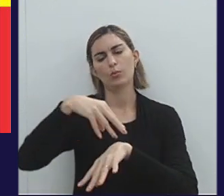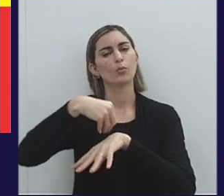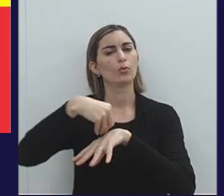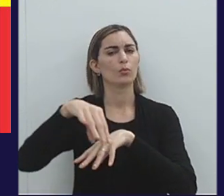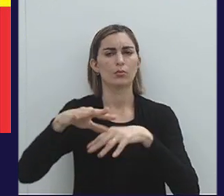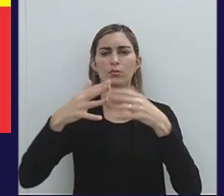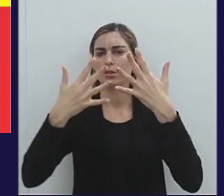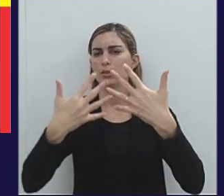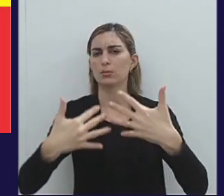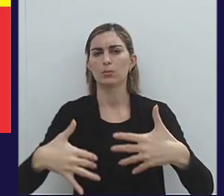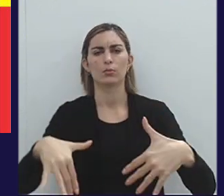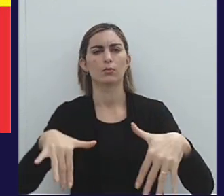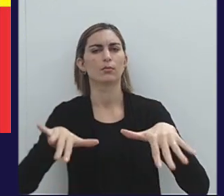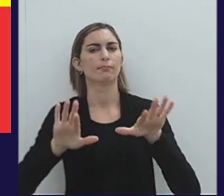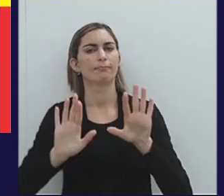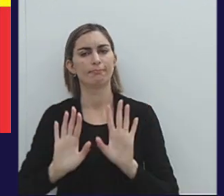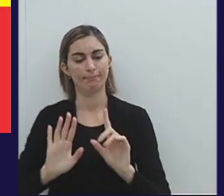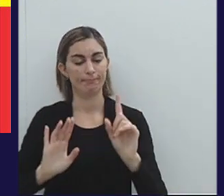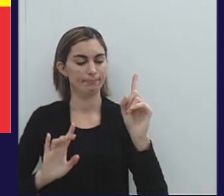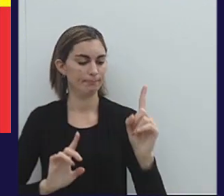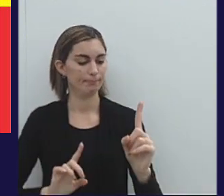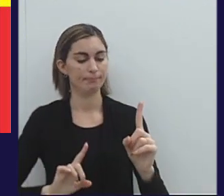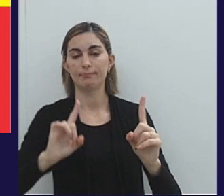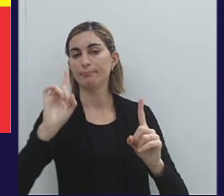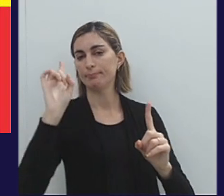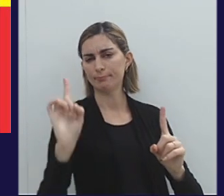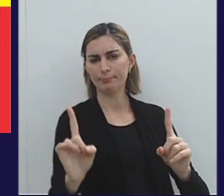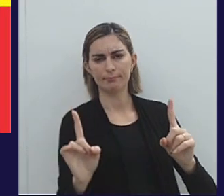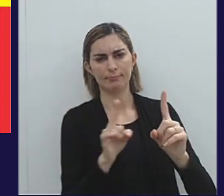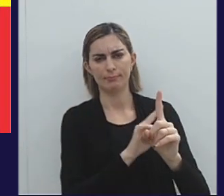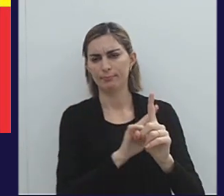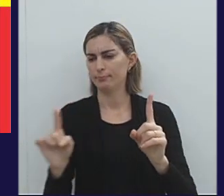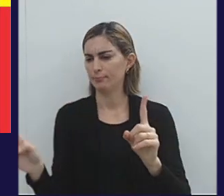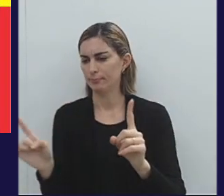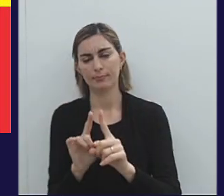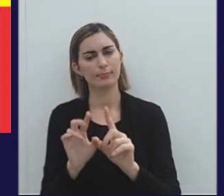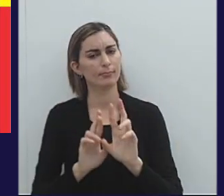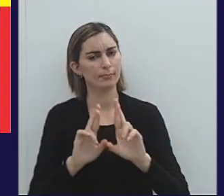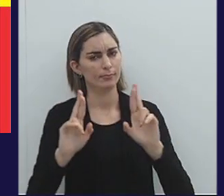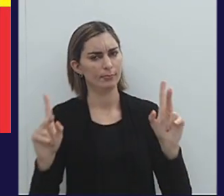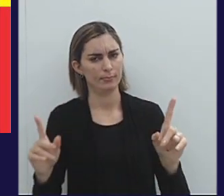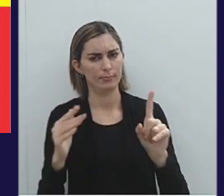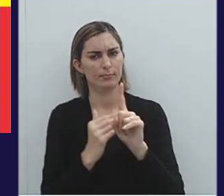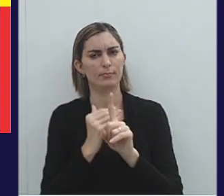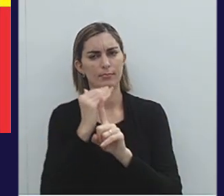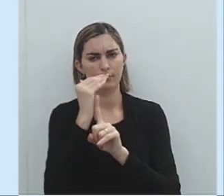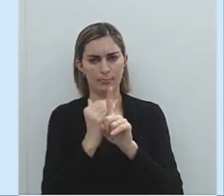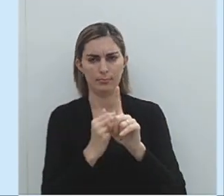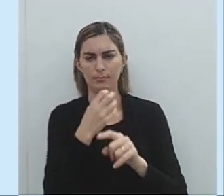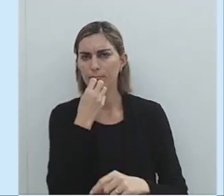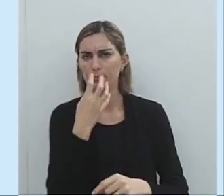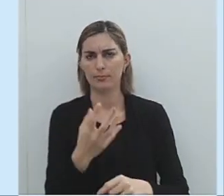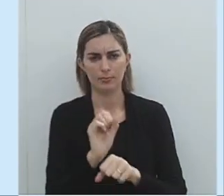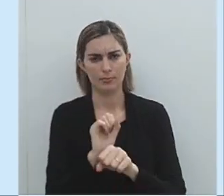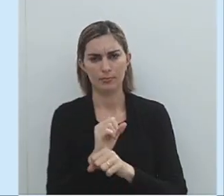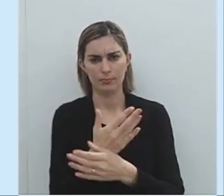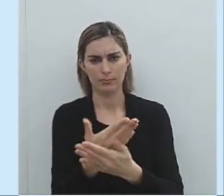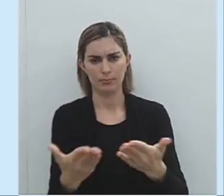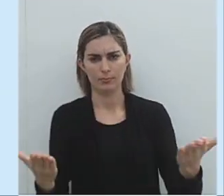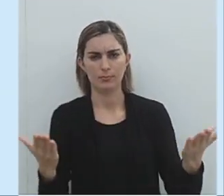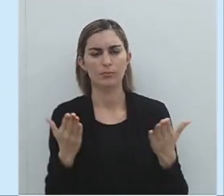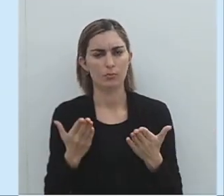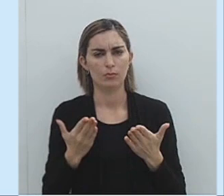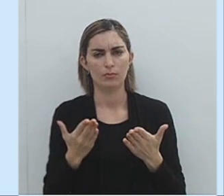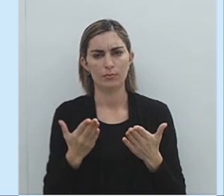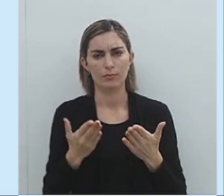transferido espontaneamente entre corpos que vão estar de diferentes temperaturas. Bom, eu espero que